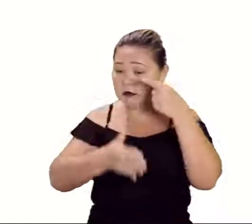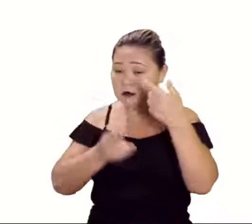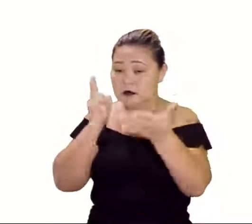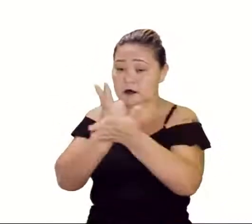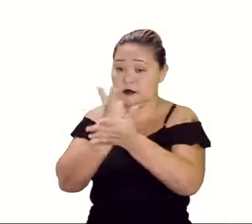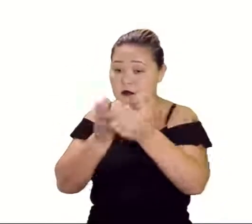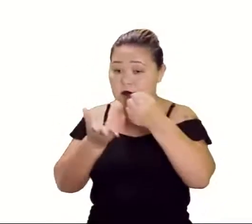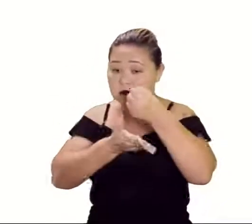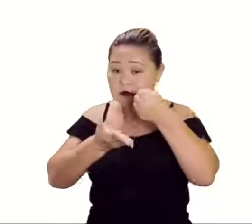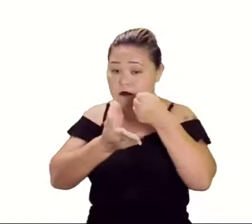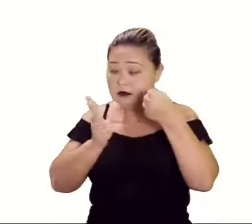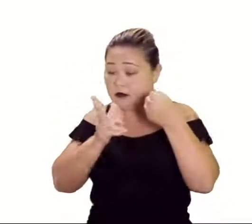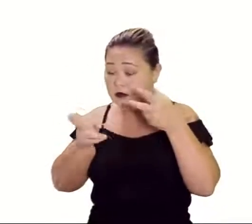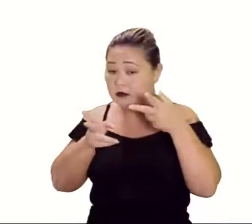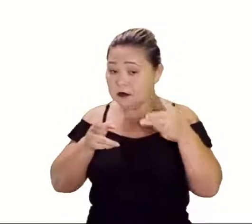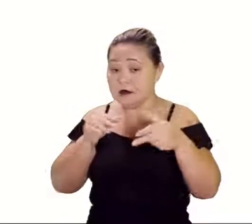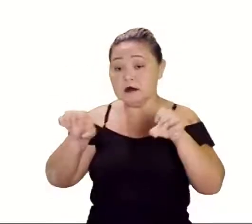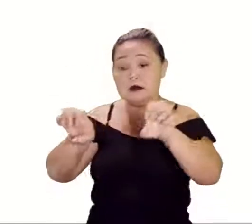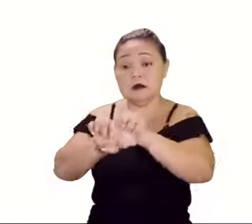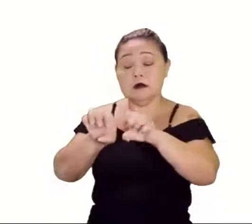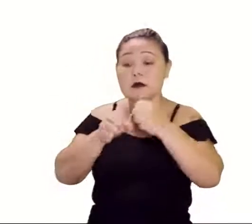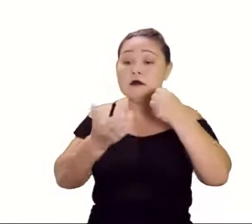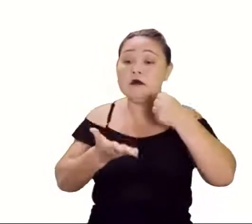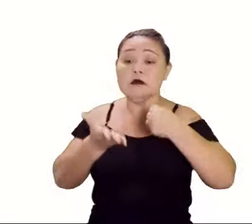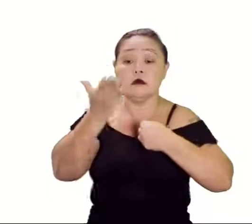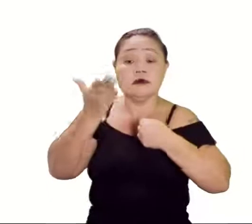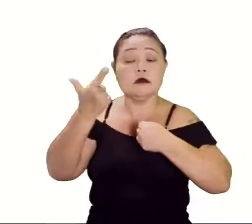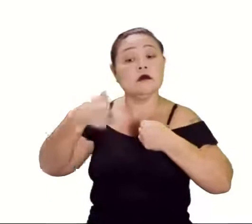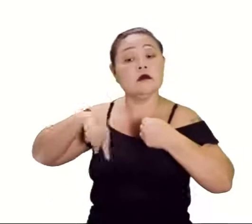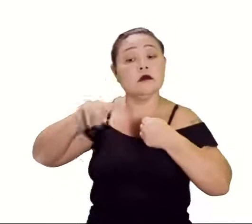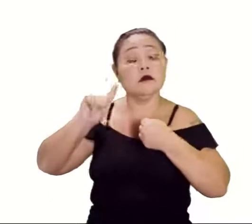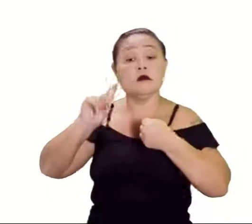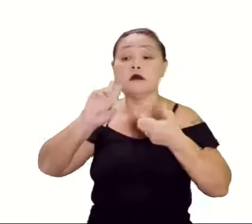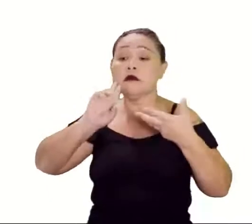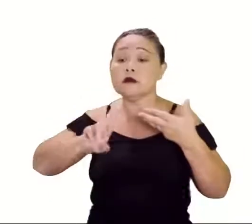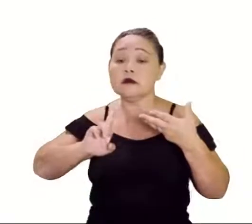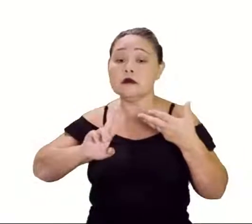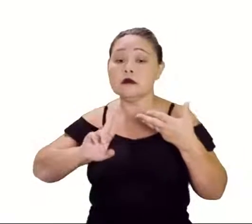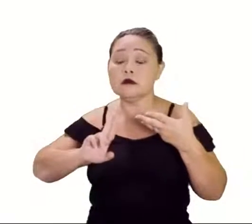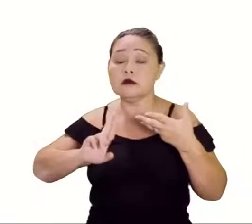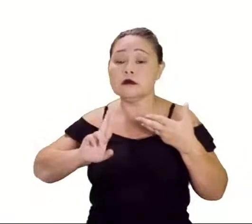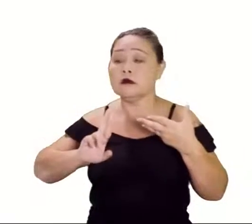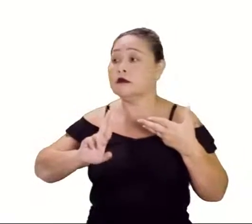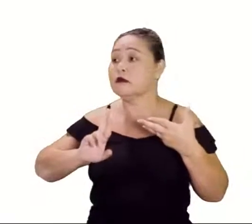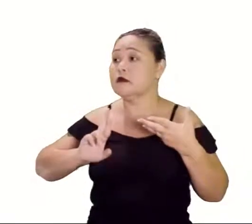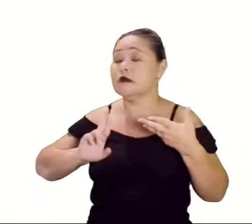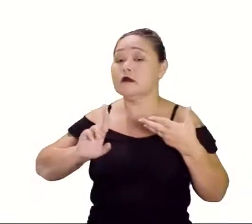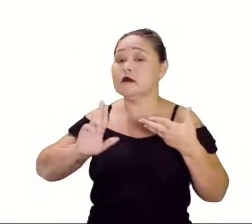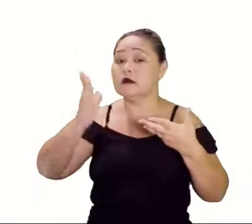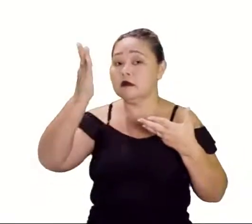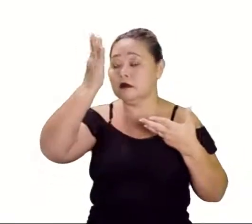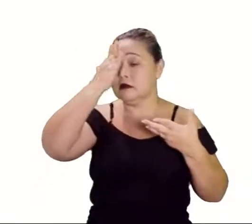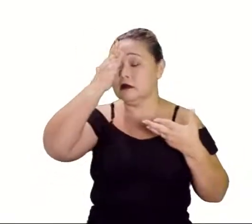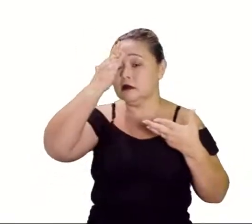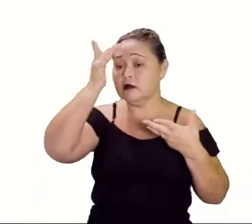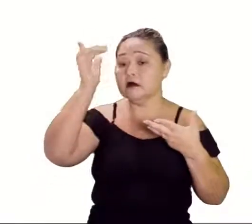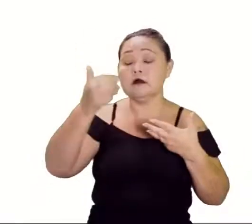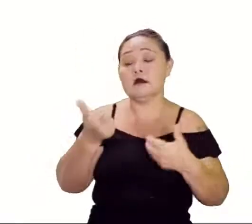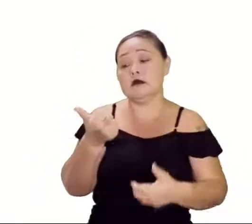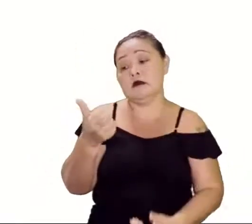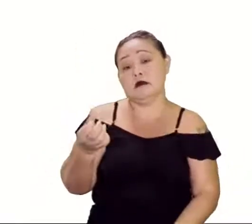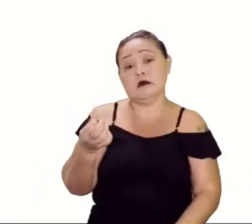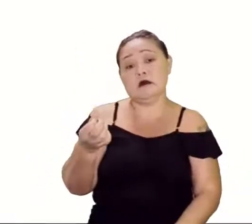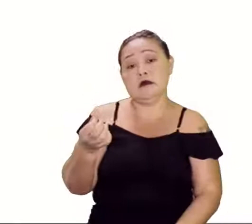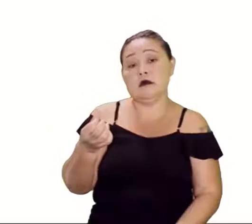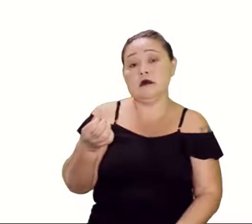base, né? Porque aqui estamos com uma equação exponencial para resolver, né? A gente sabe que o 16